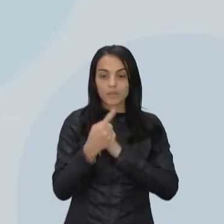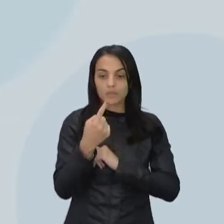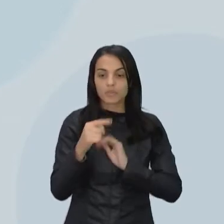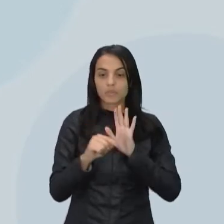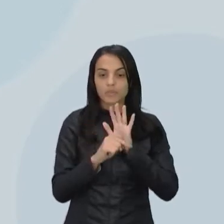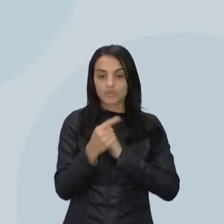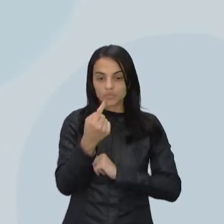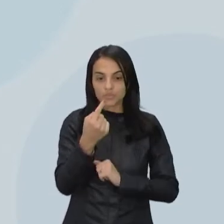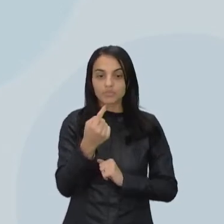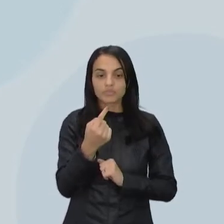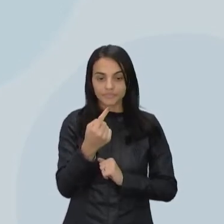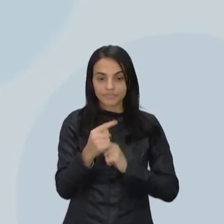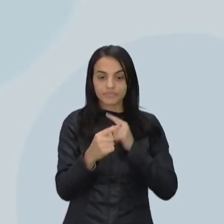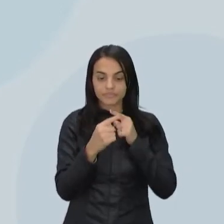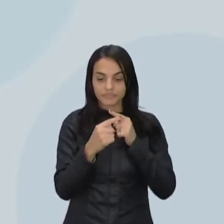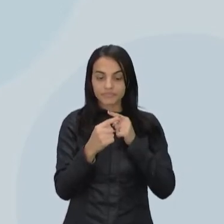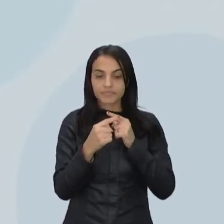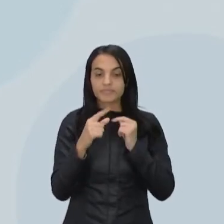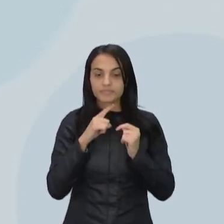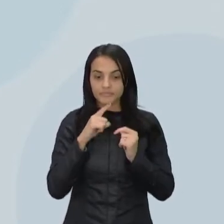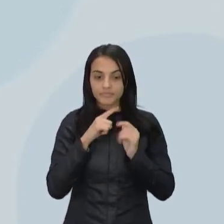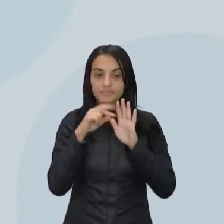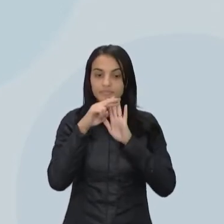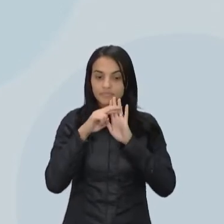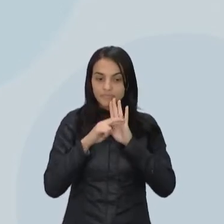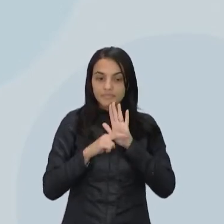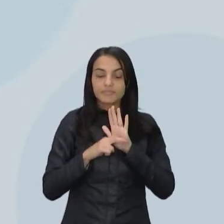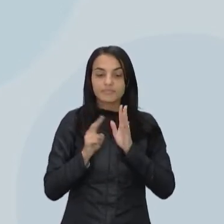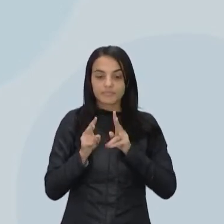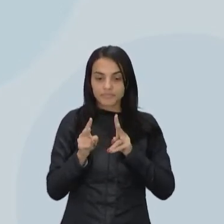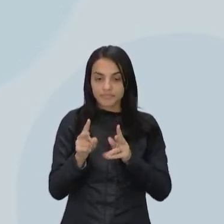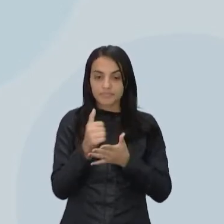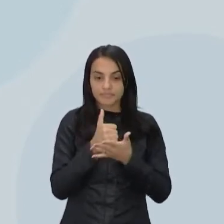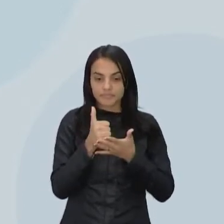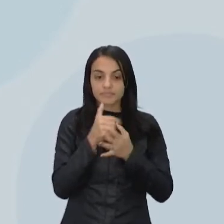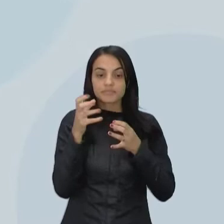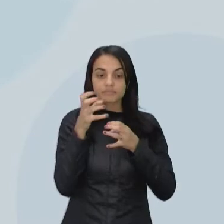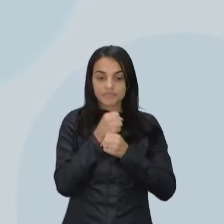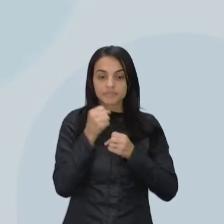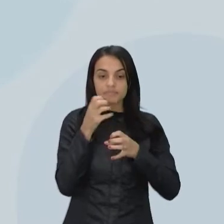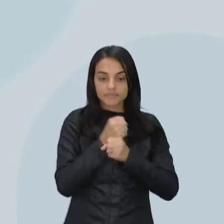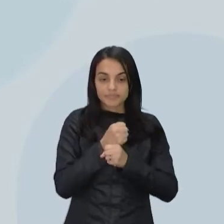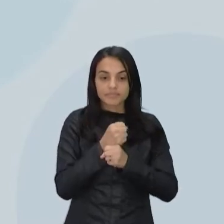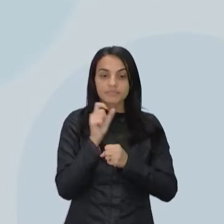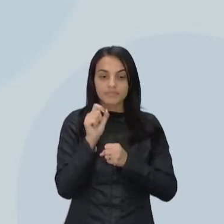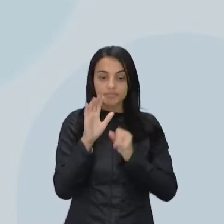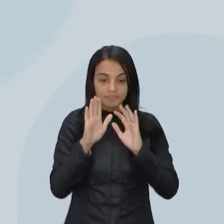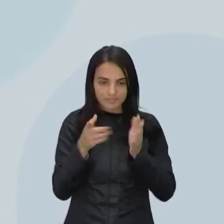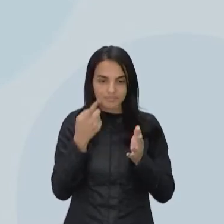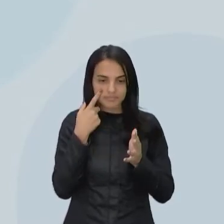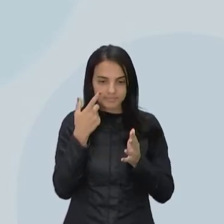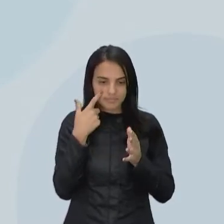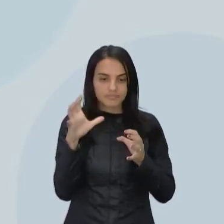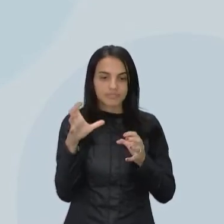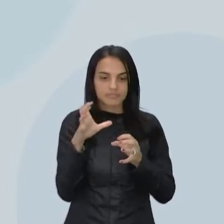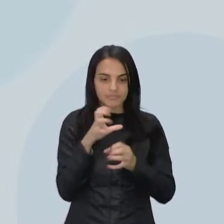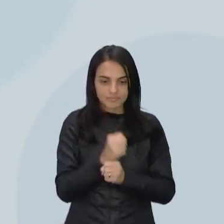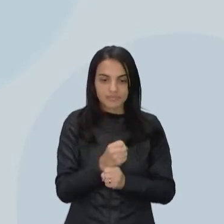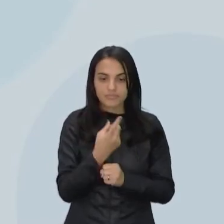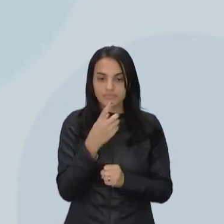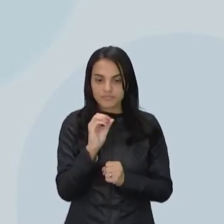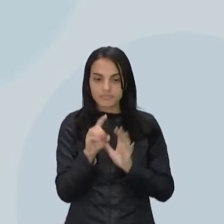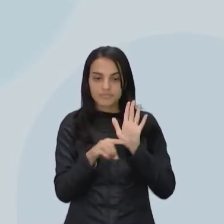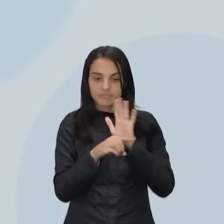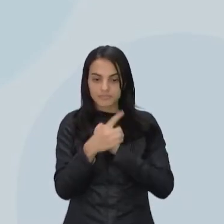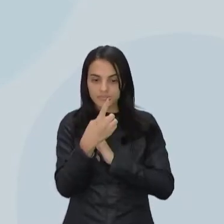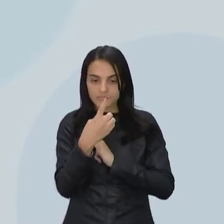uma multiplicação, tem uma regrinha que mantém a base e soma os expoentes. Aí somando, já viu, né? Somando 10 a menos